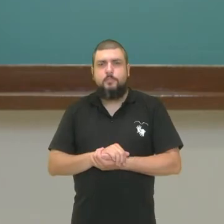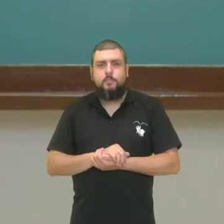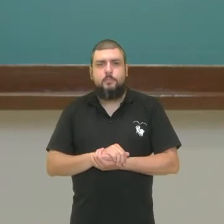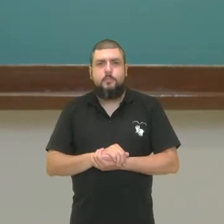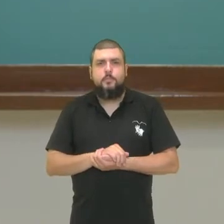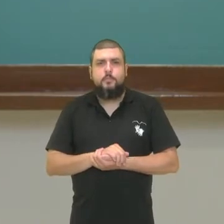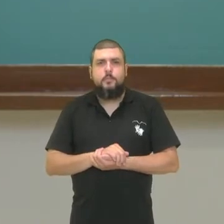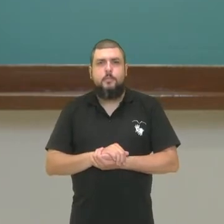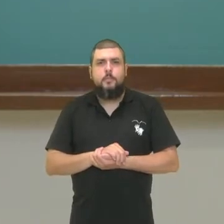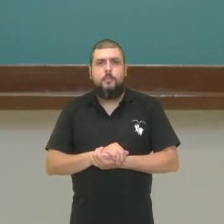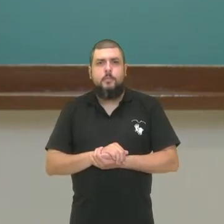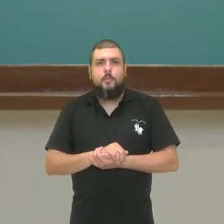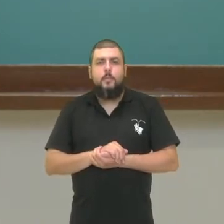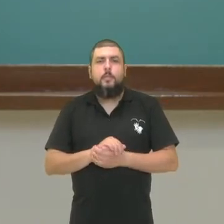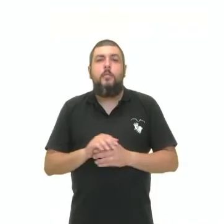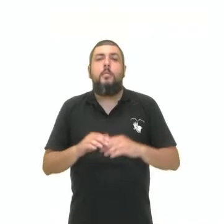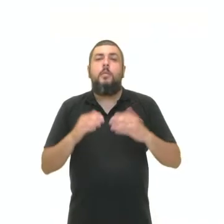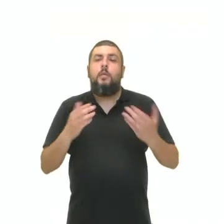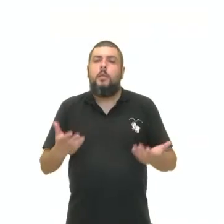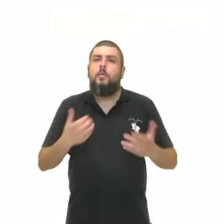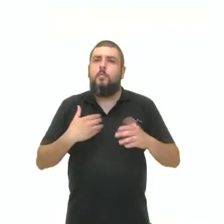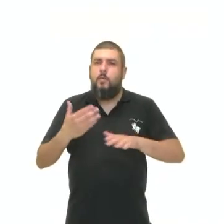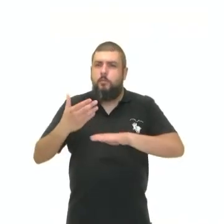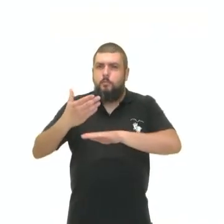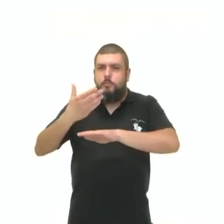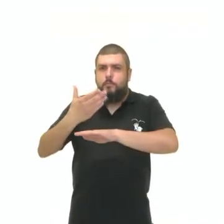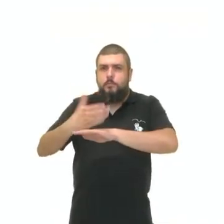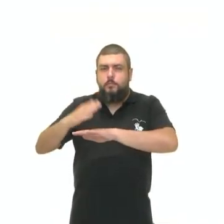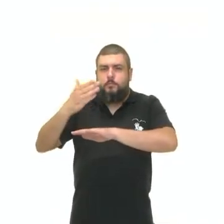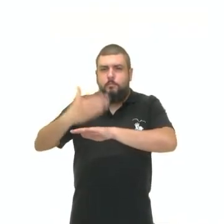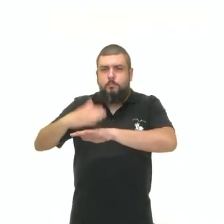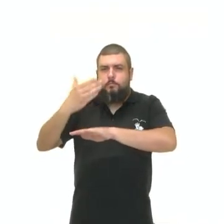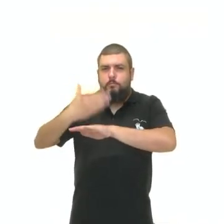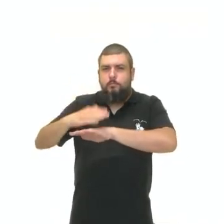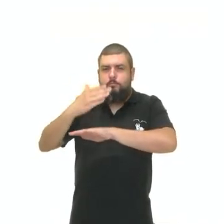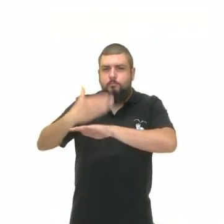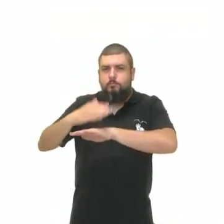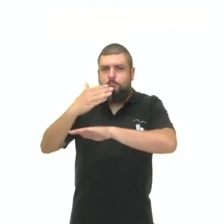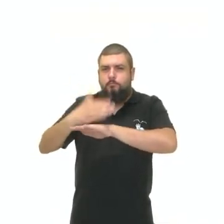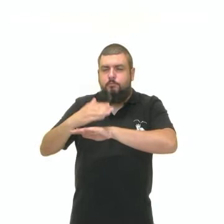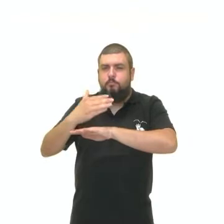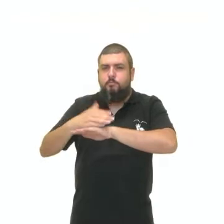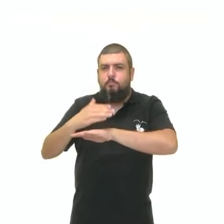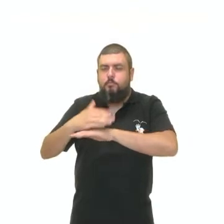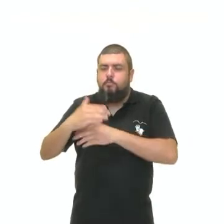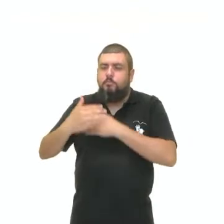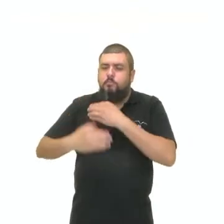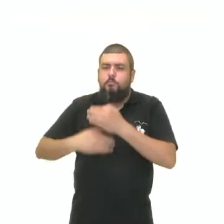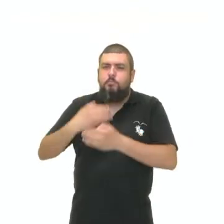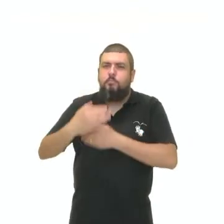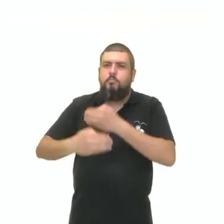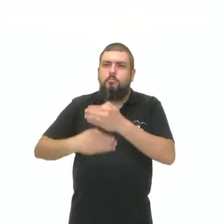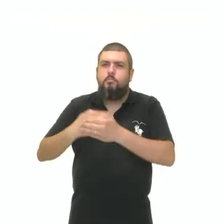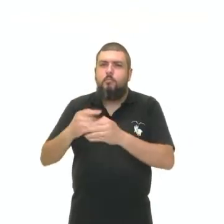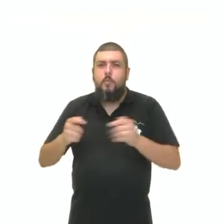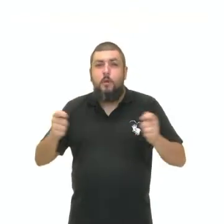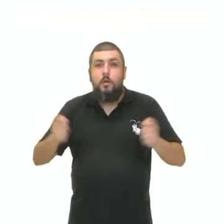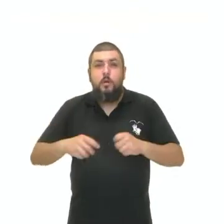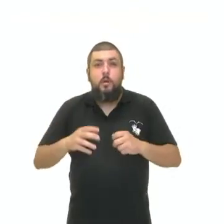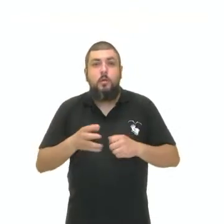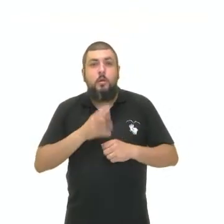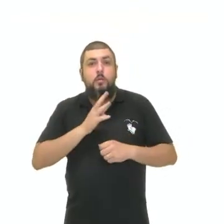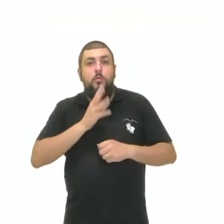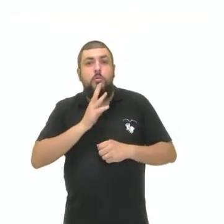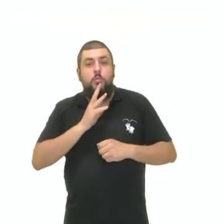Por meio da prática dessas atividades, aprende-se a reconhecer e utilizar corretamente a